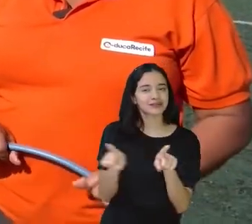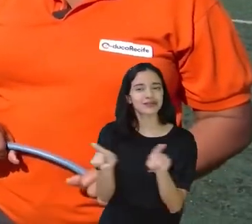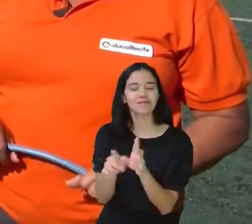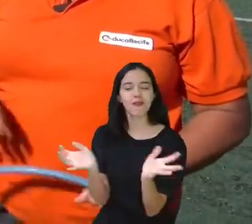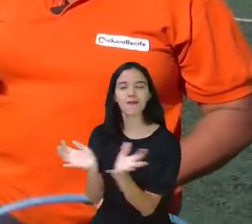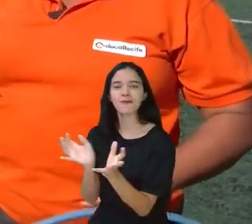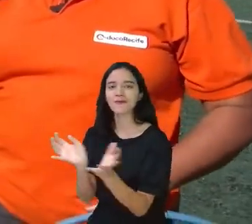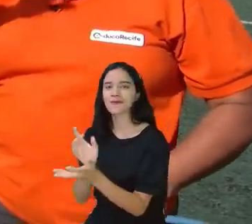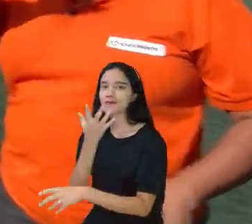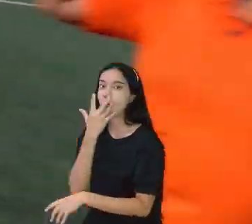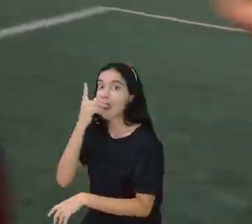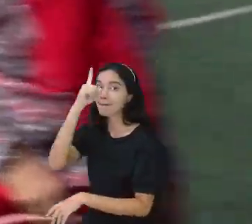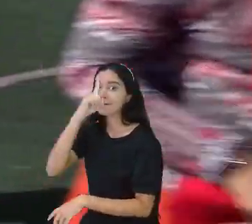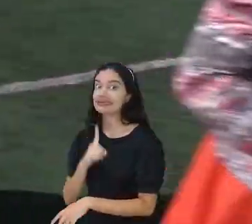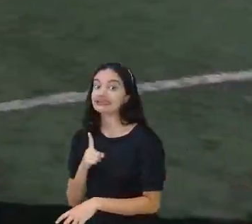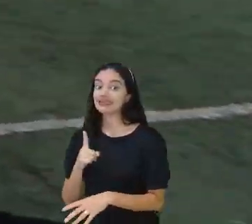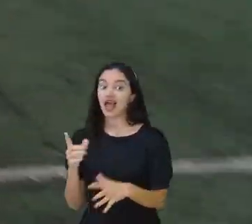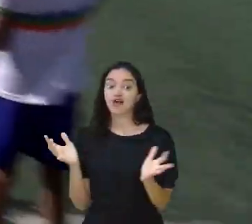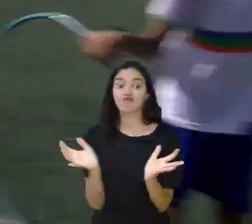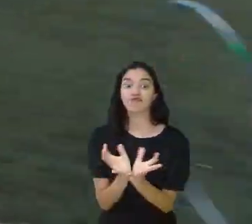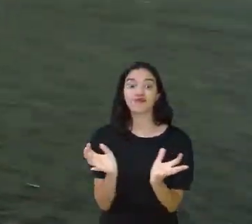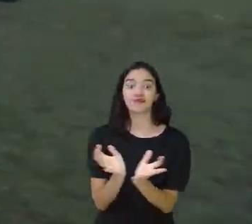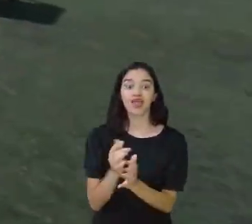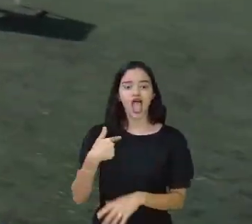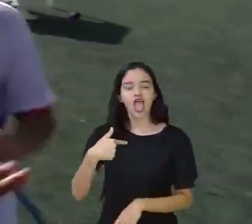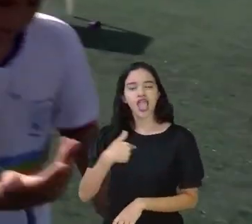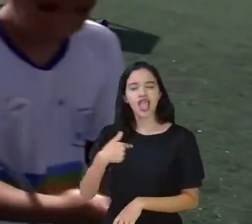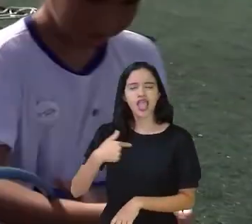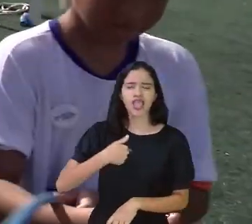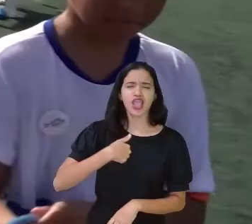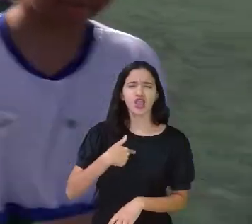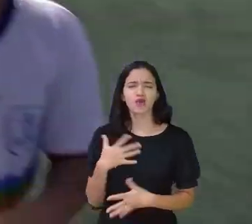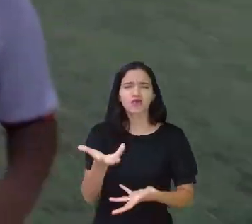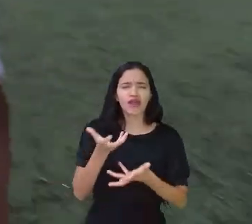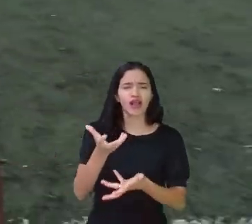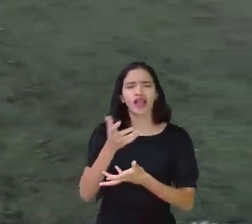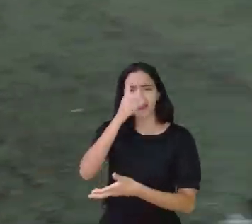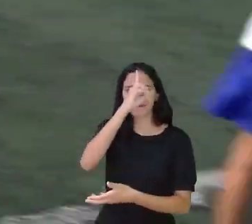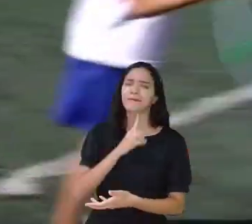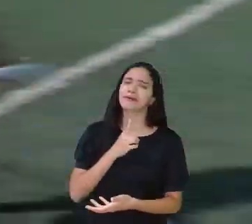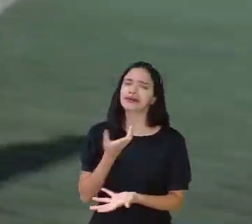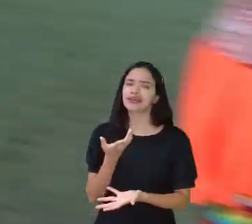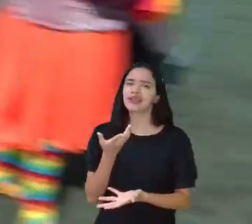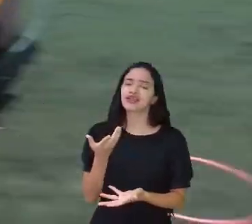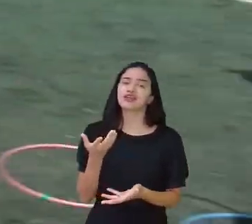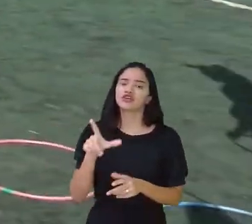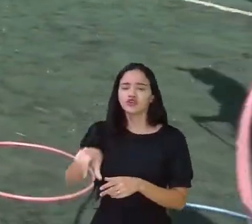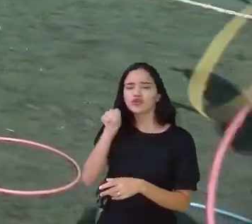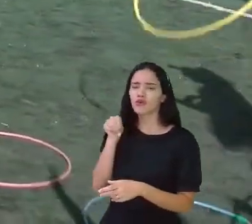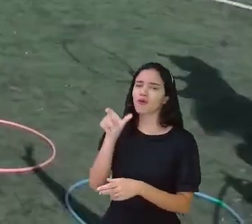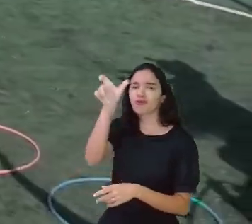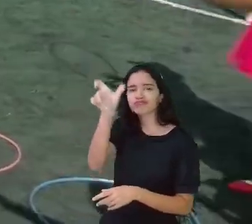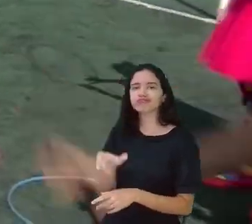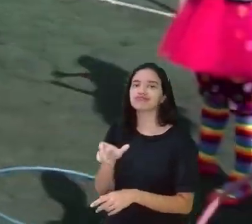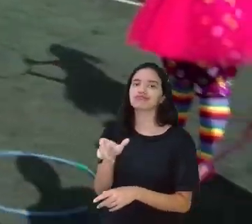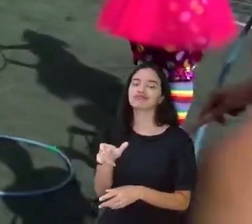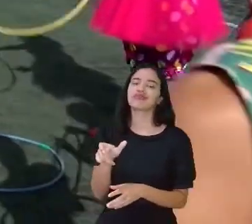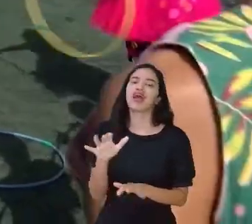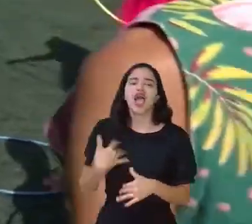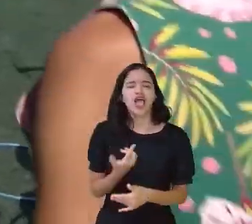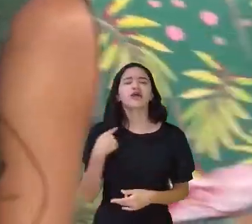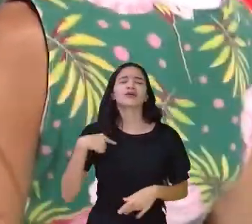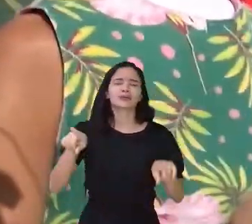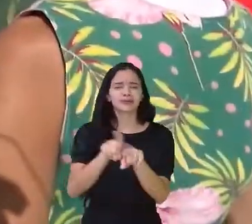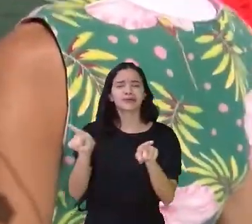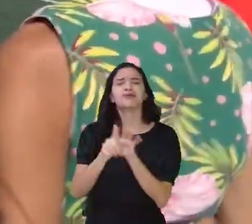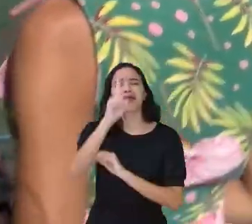amarela. Bora dividir? Eu sou amarela, professora. Eu quero amarela. Escolhe outra pessoa aí pra escolher. Eu posso escolher. Amarela